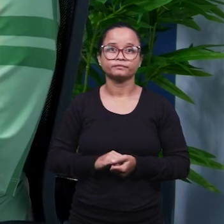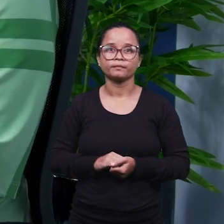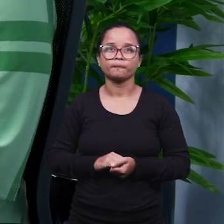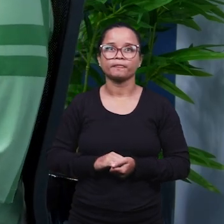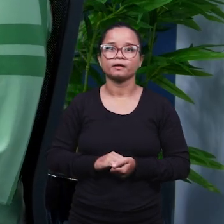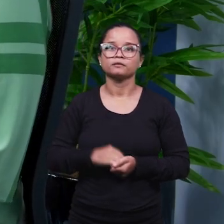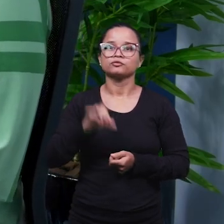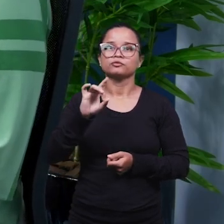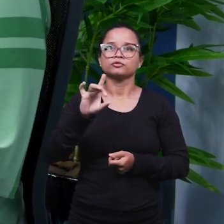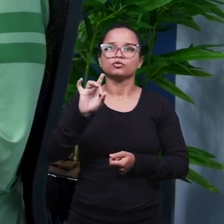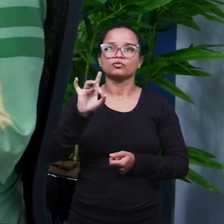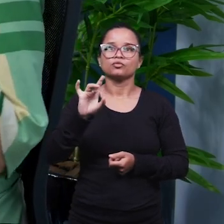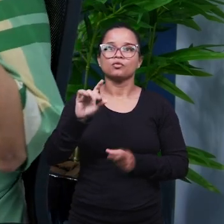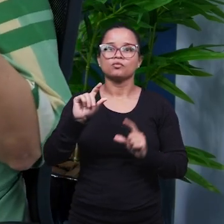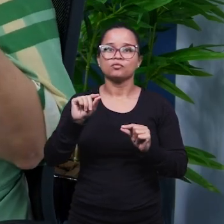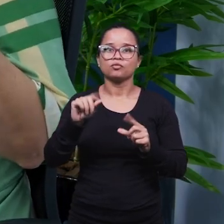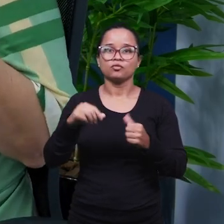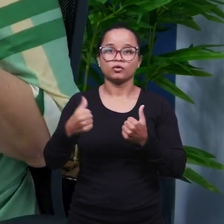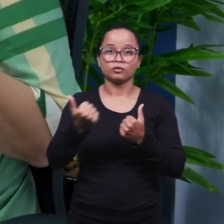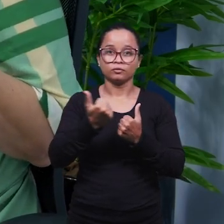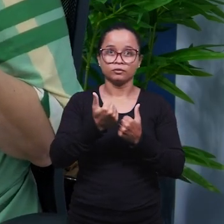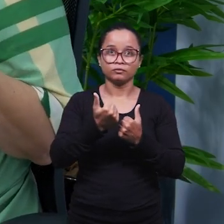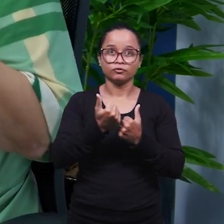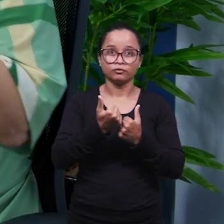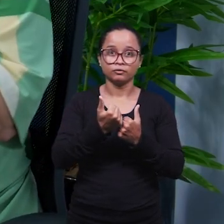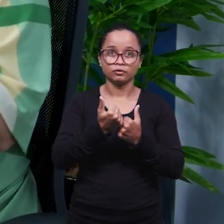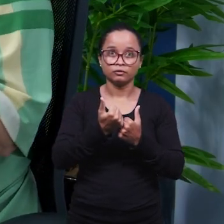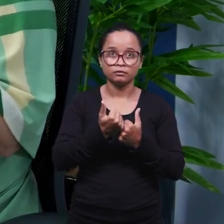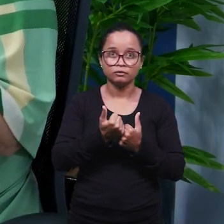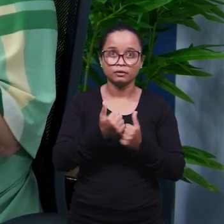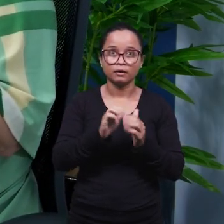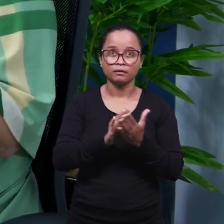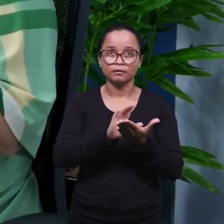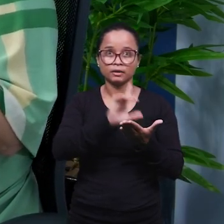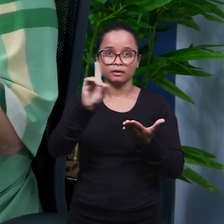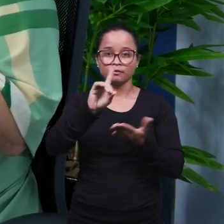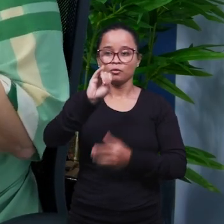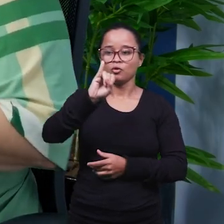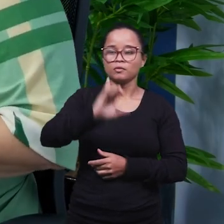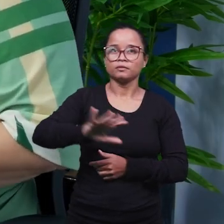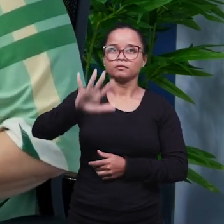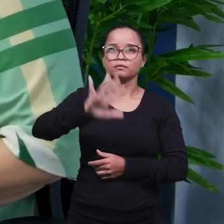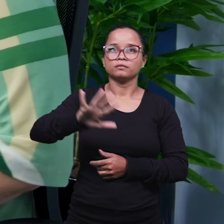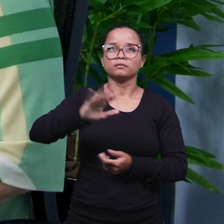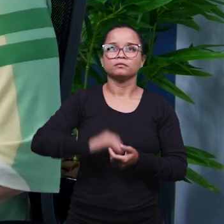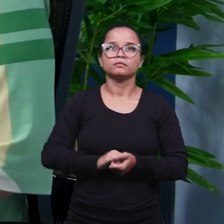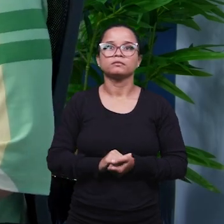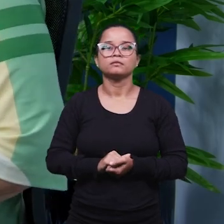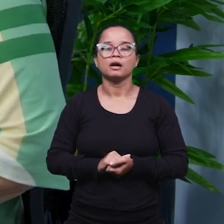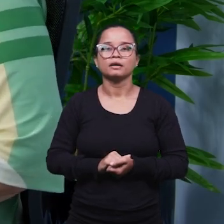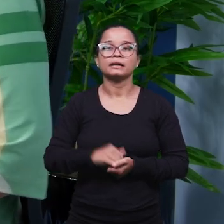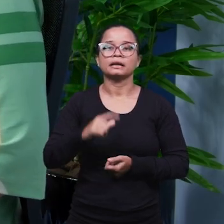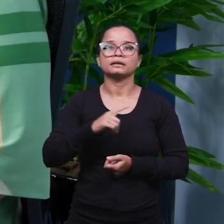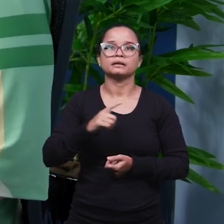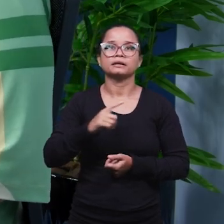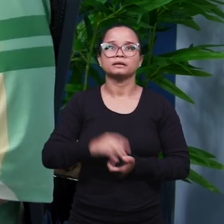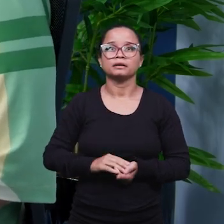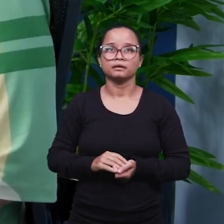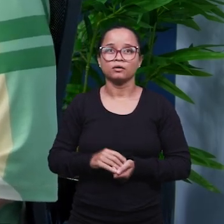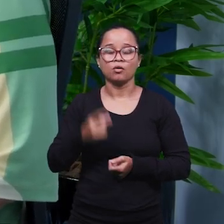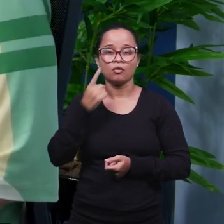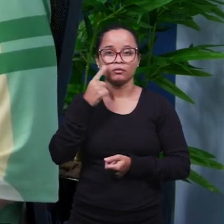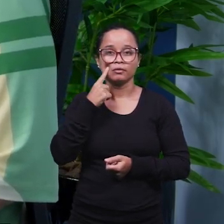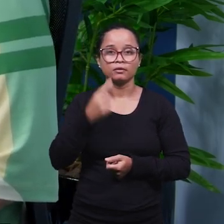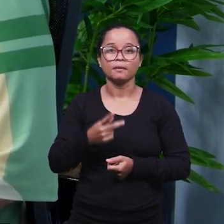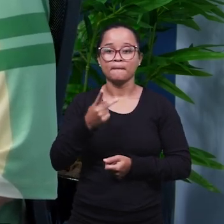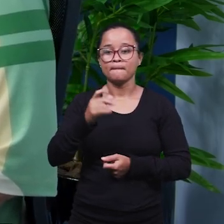apenas substituindo a palavra por uma imagem. Isso chama pictograma. Esse pictograma que vocês